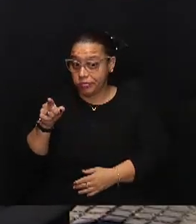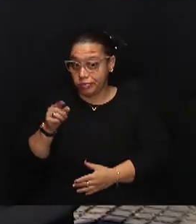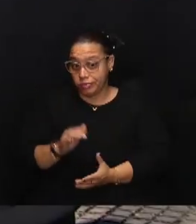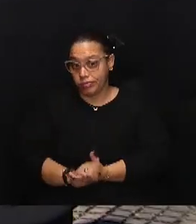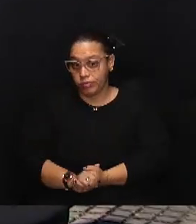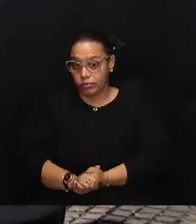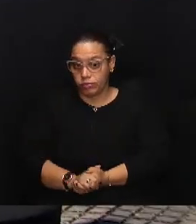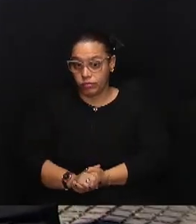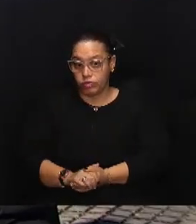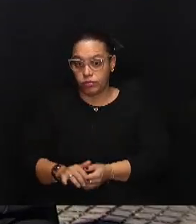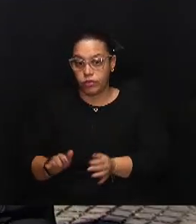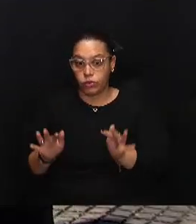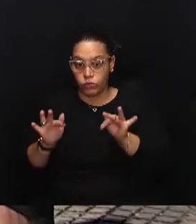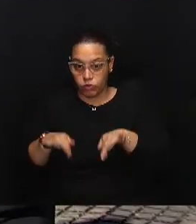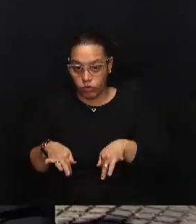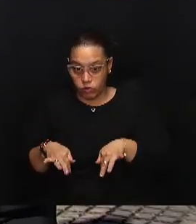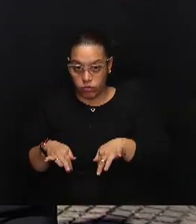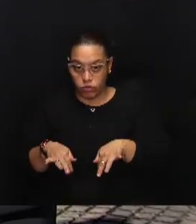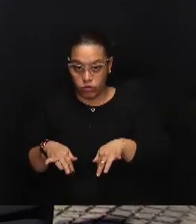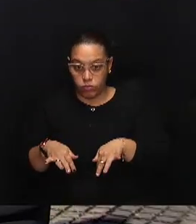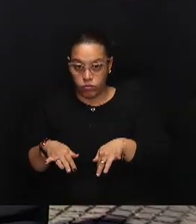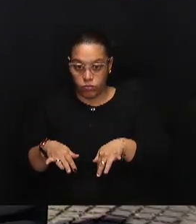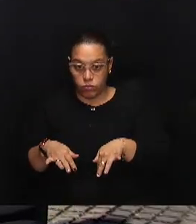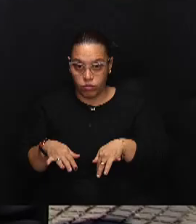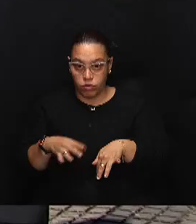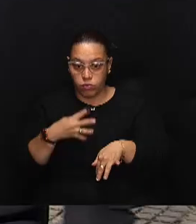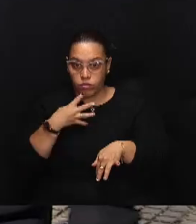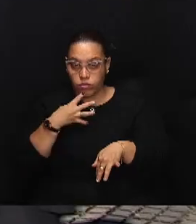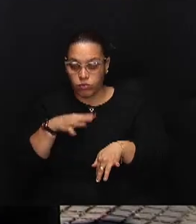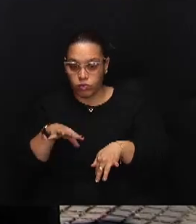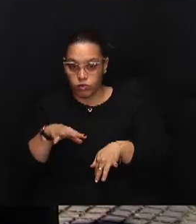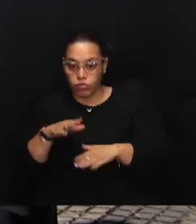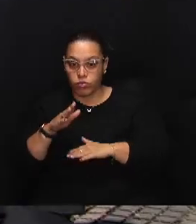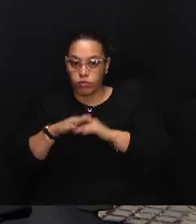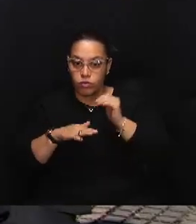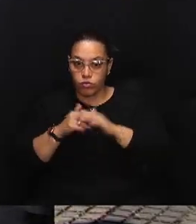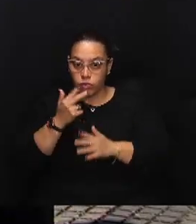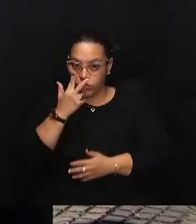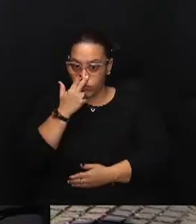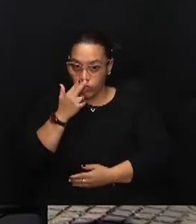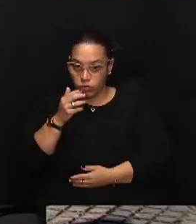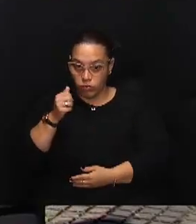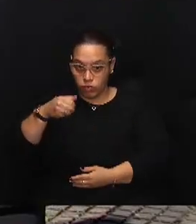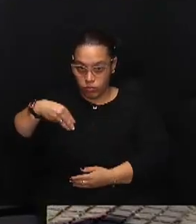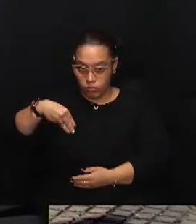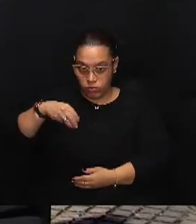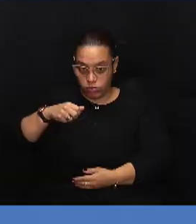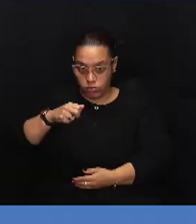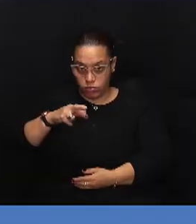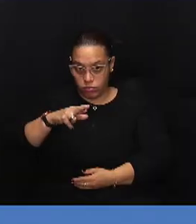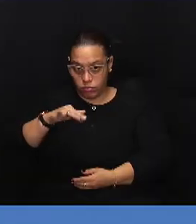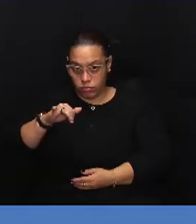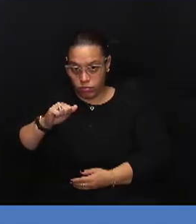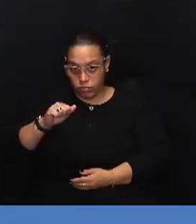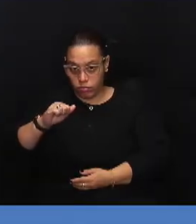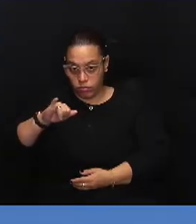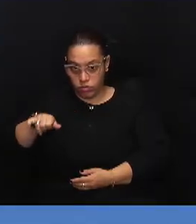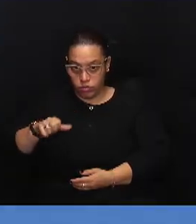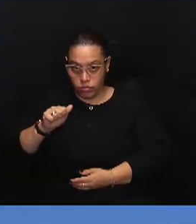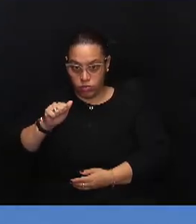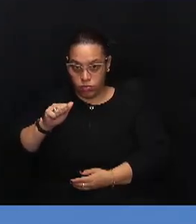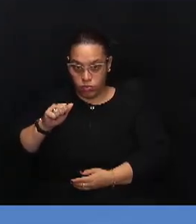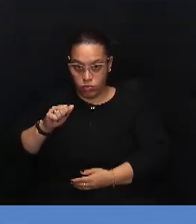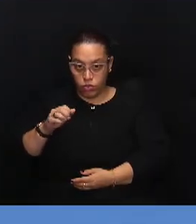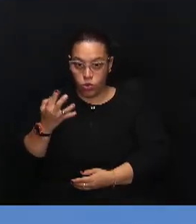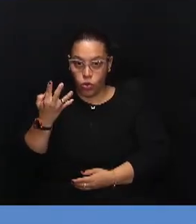no final do cemitério a gente tem outra desconhecida que também tem uma atuação parecida com a Maria Jandira. Tem os três anjinhos, que na verdade